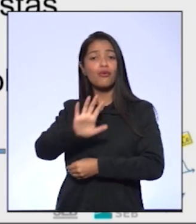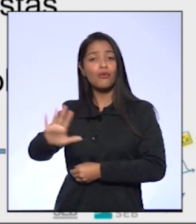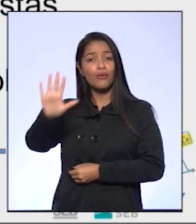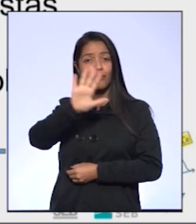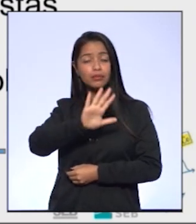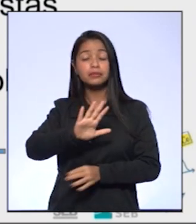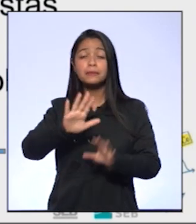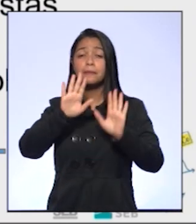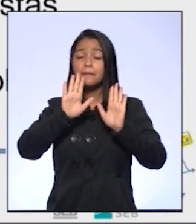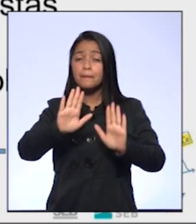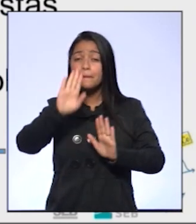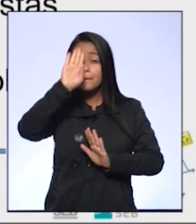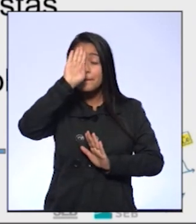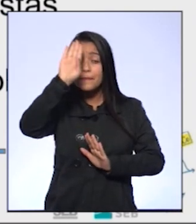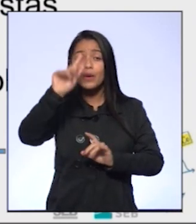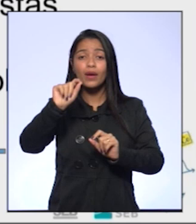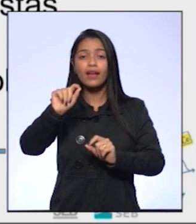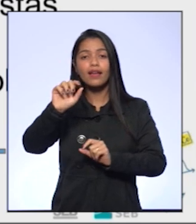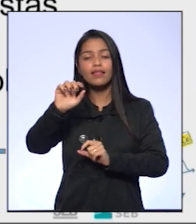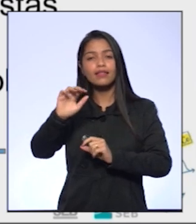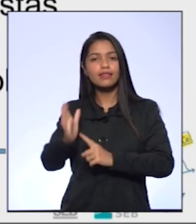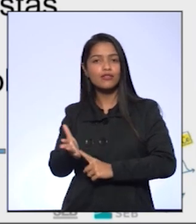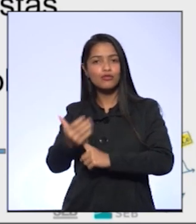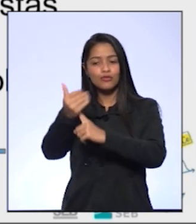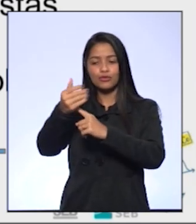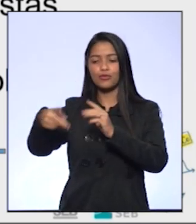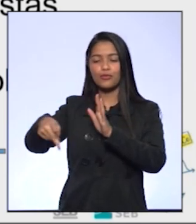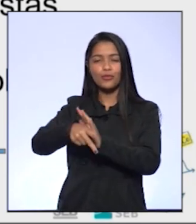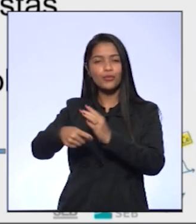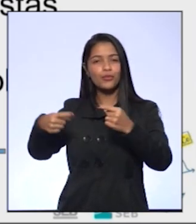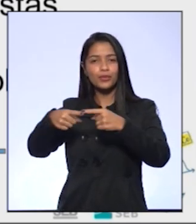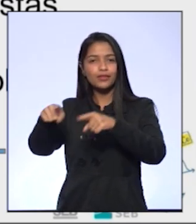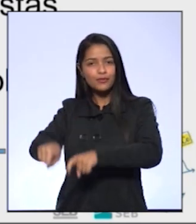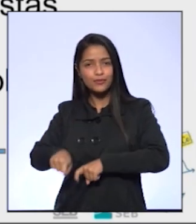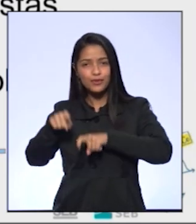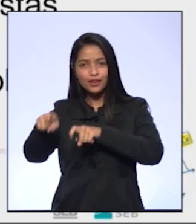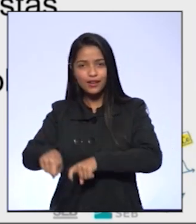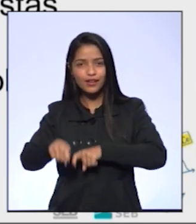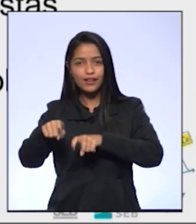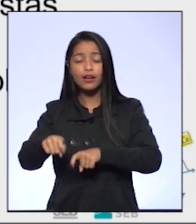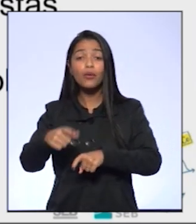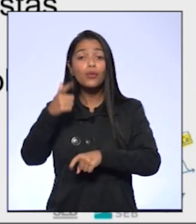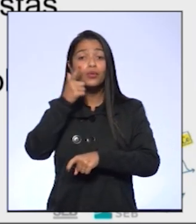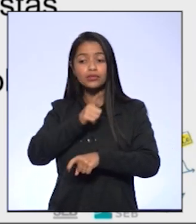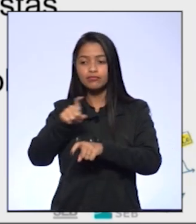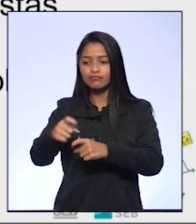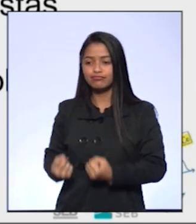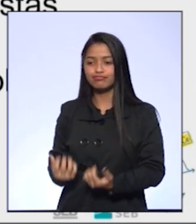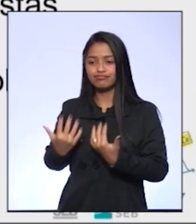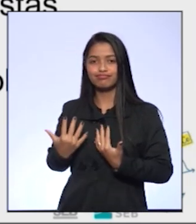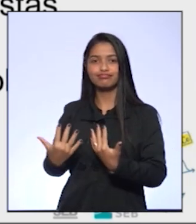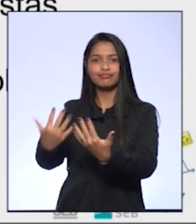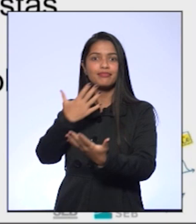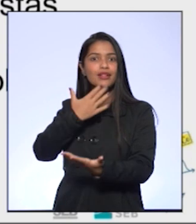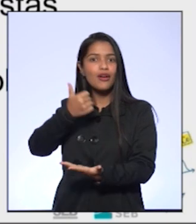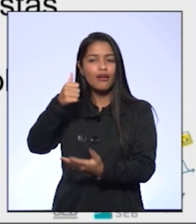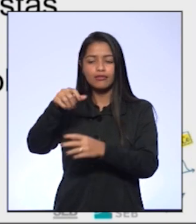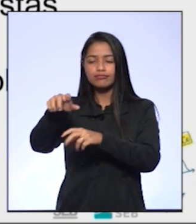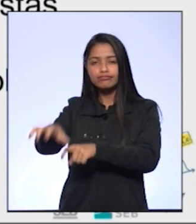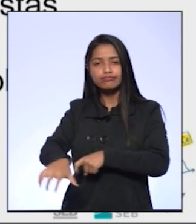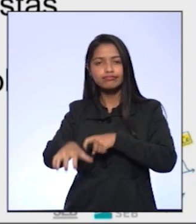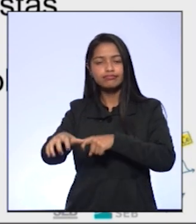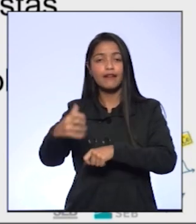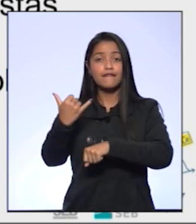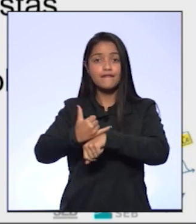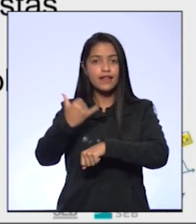novas tecnologias rurais. O advento do capitalismo e da cidade melhora a condição de produção do campo. Doido, né? O arado de ferro, o